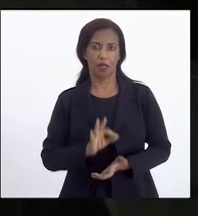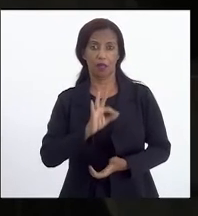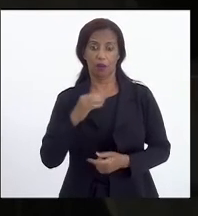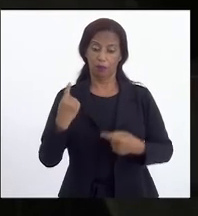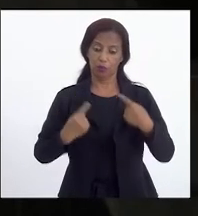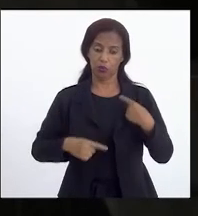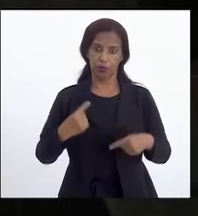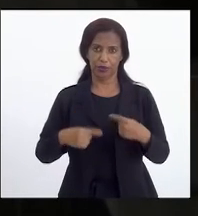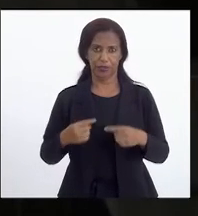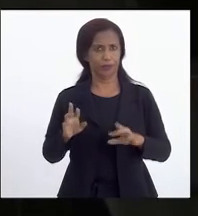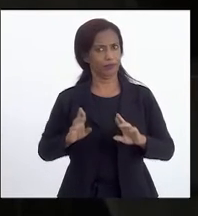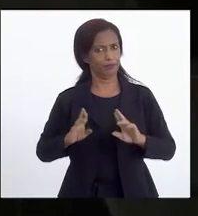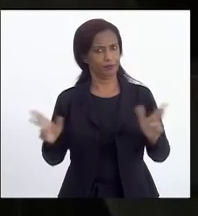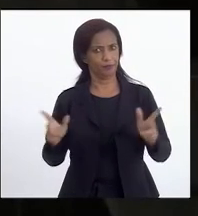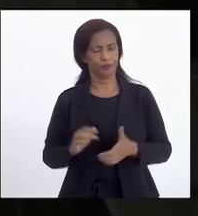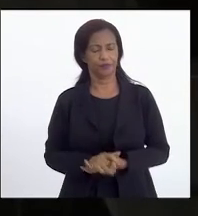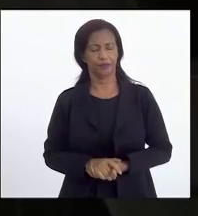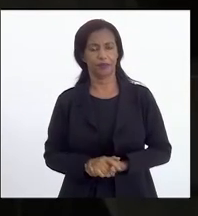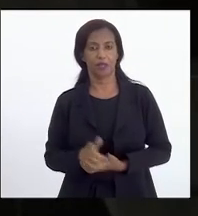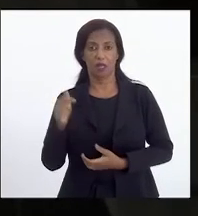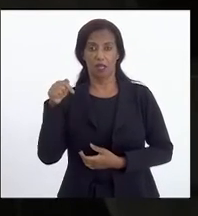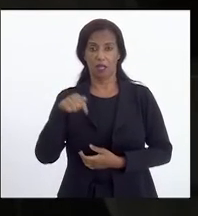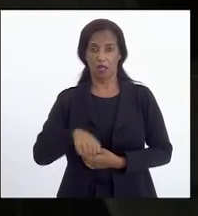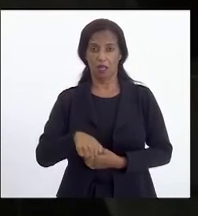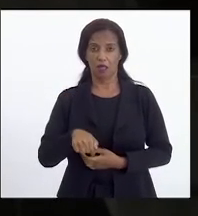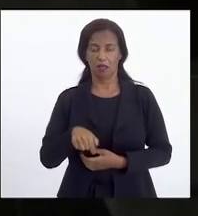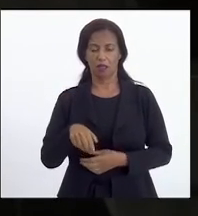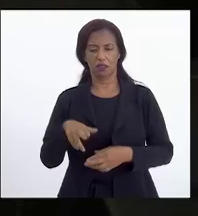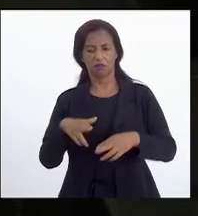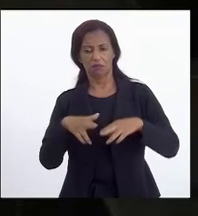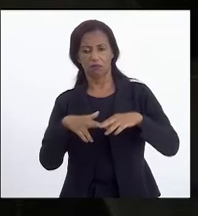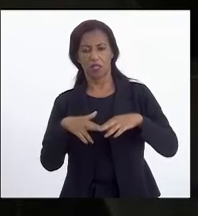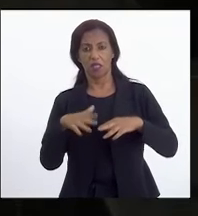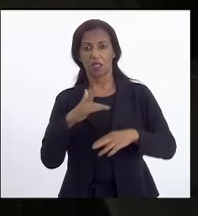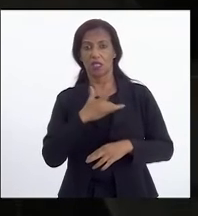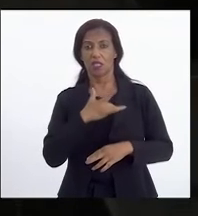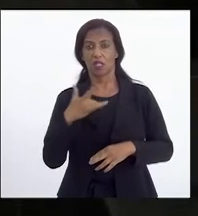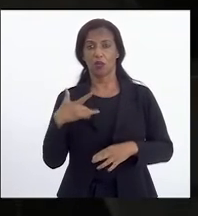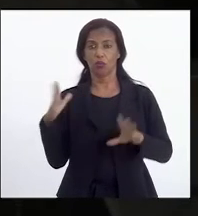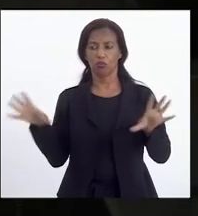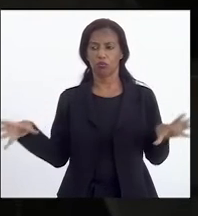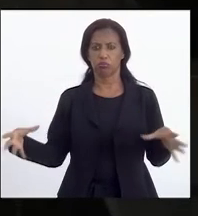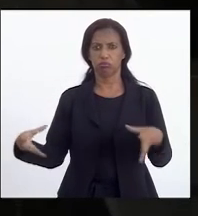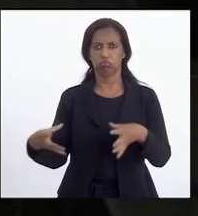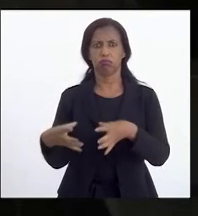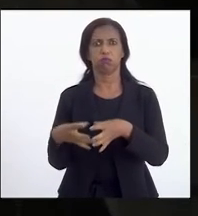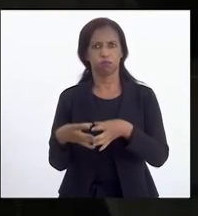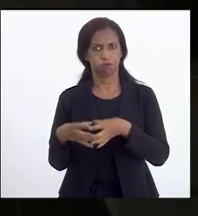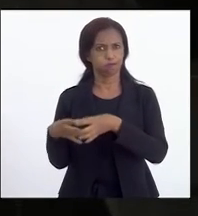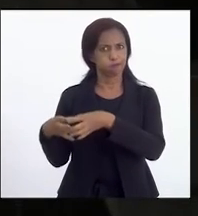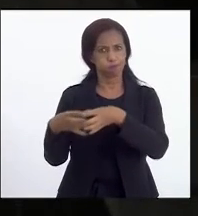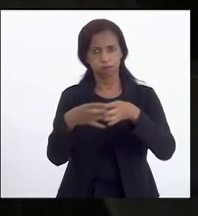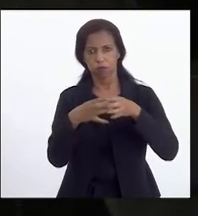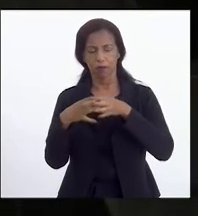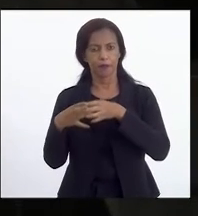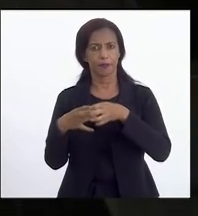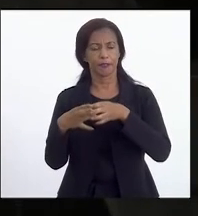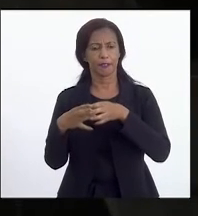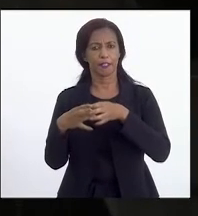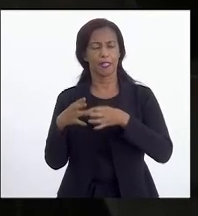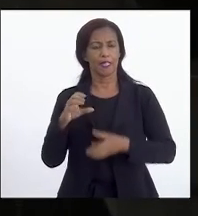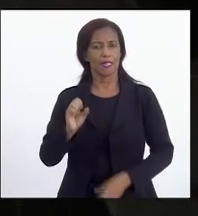política e esta é uma questão de saúde coletiva Esta é a questão